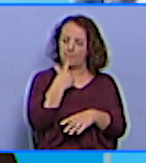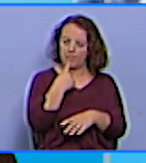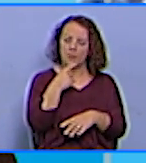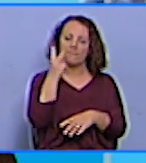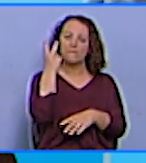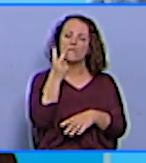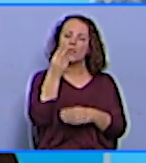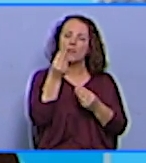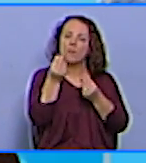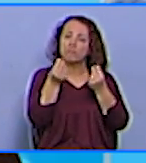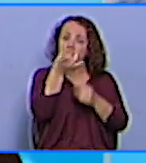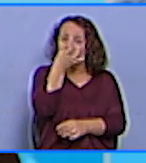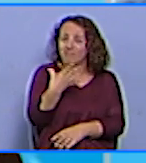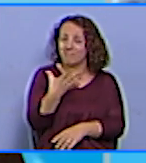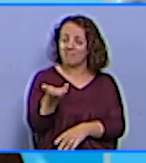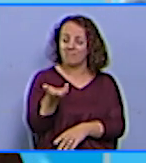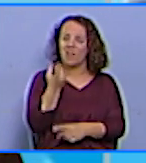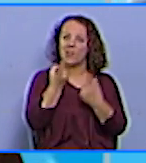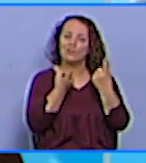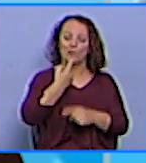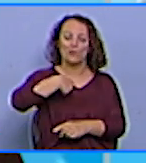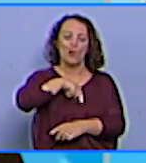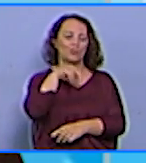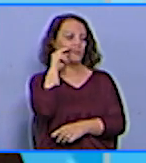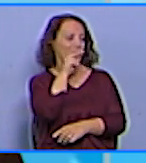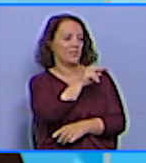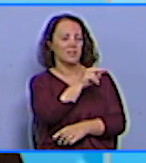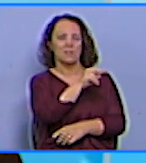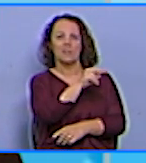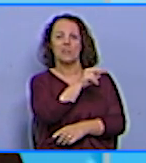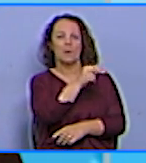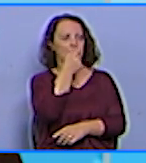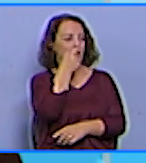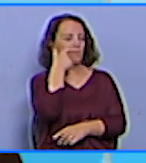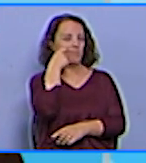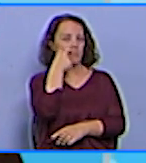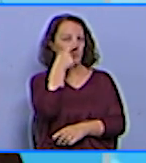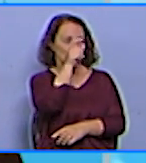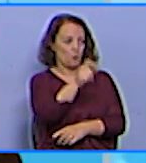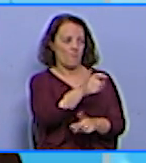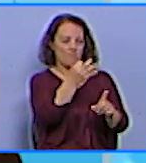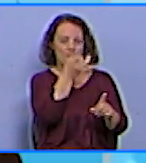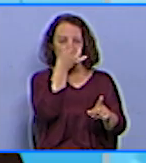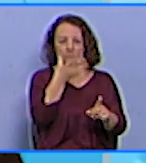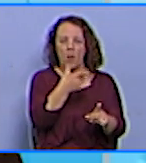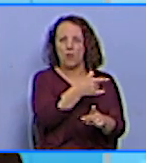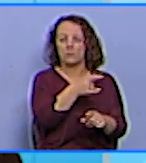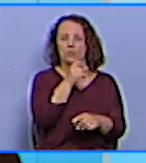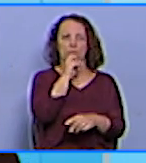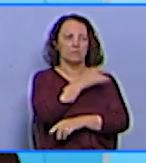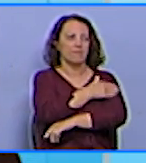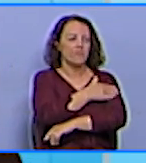nossa vida. Muitas vezes olhamos para a fragilidade da pessoa humana apenas em determinadas